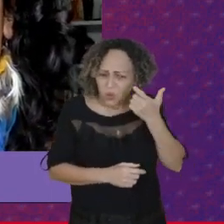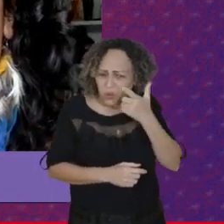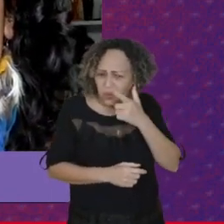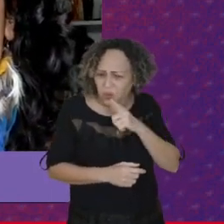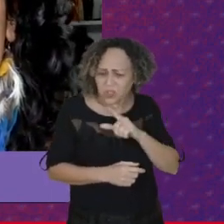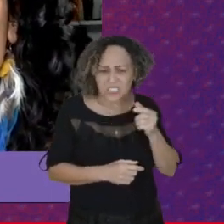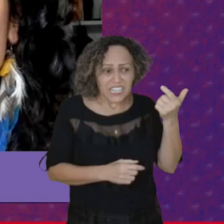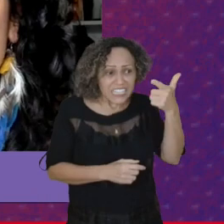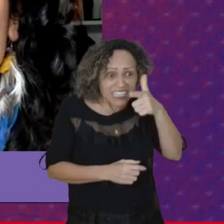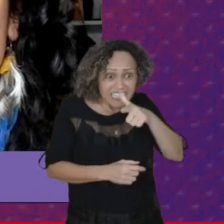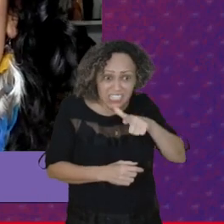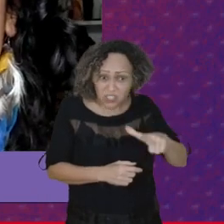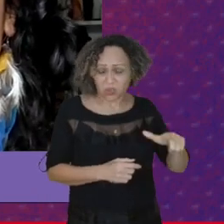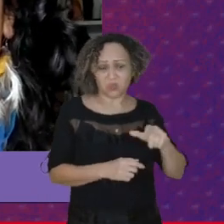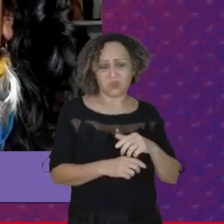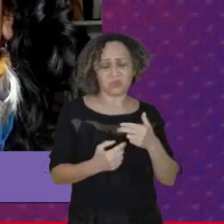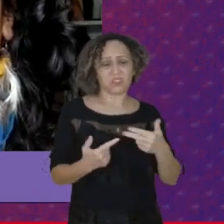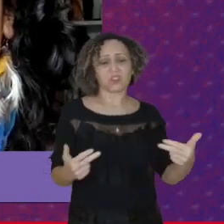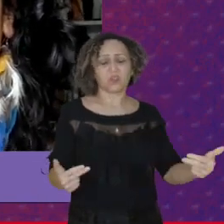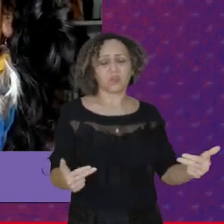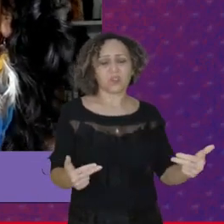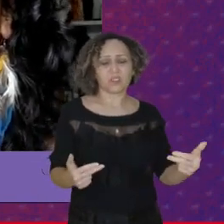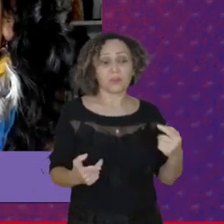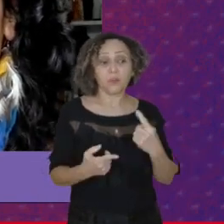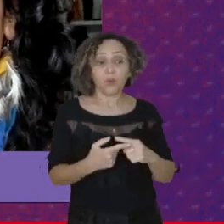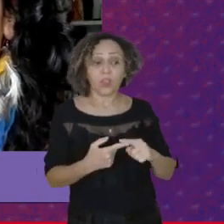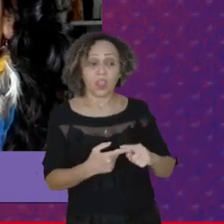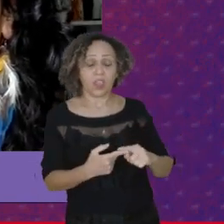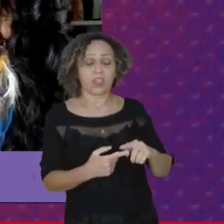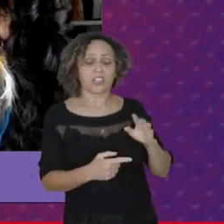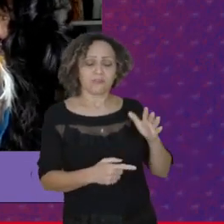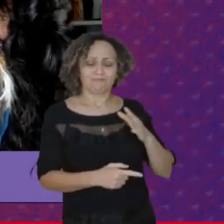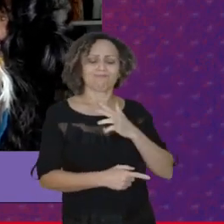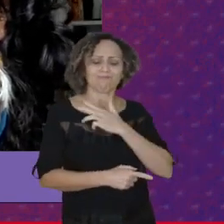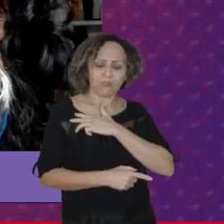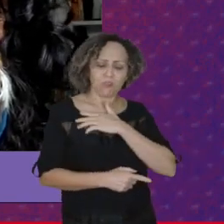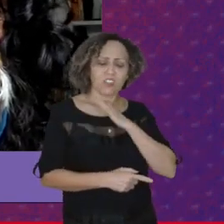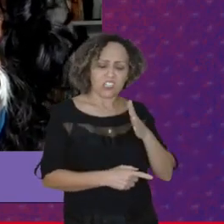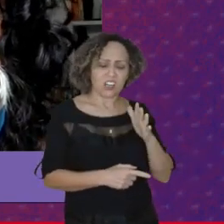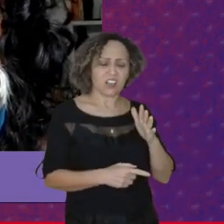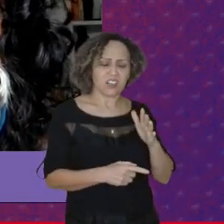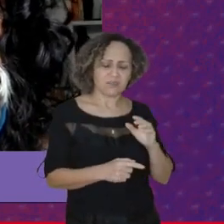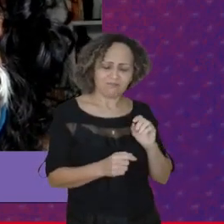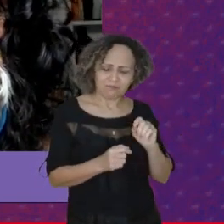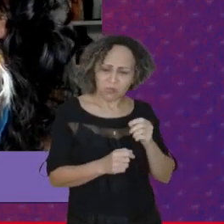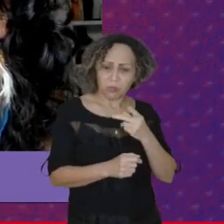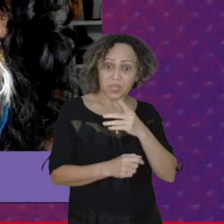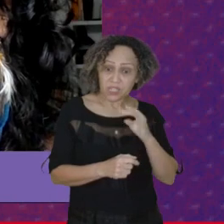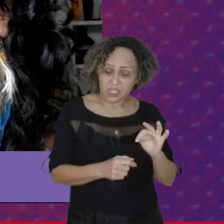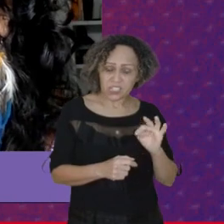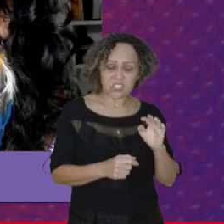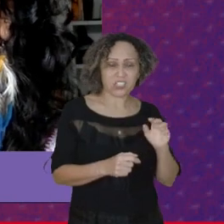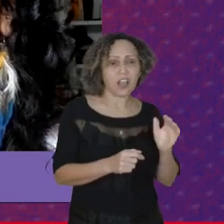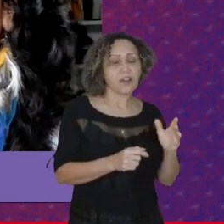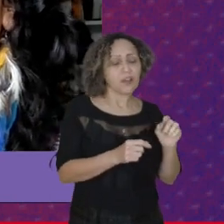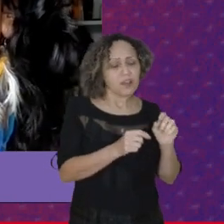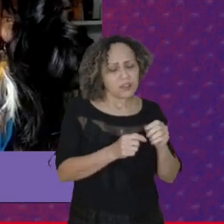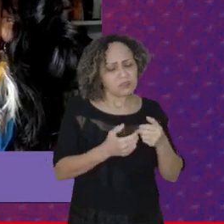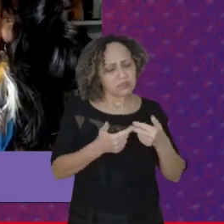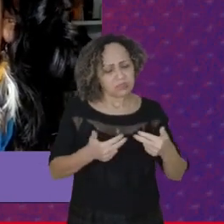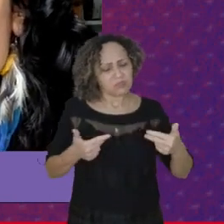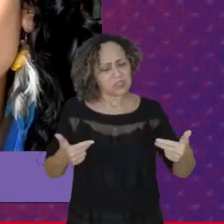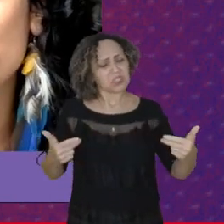foi feito e está sendo desmontado, né? Então, muito nesse sentido que a gente estava falando, de apropriação do